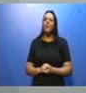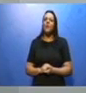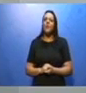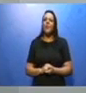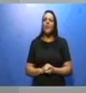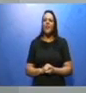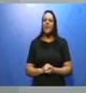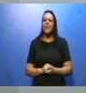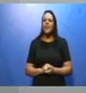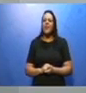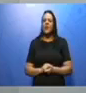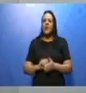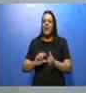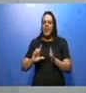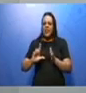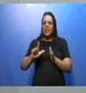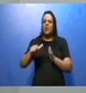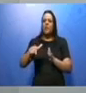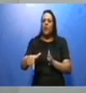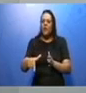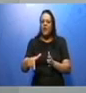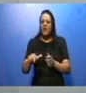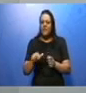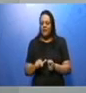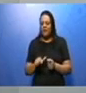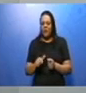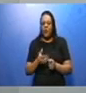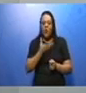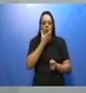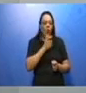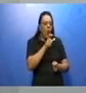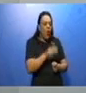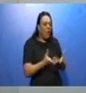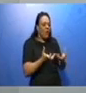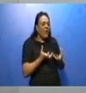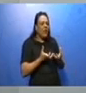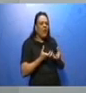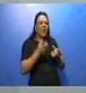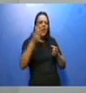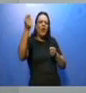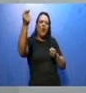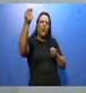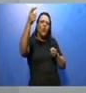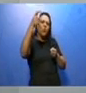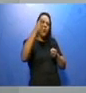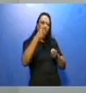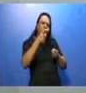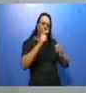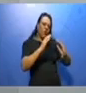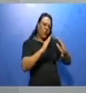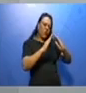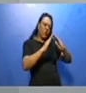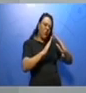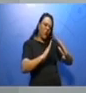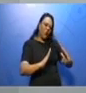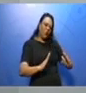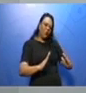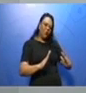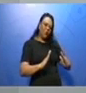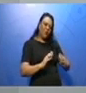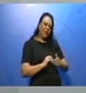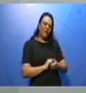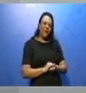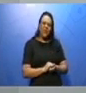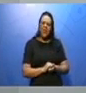de mais alguns minutos, perderia o momento de observar o crepúsculo, que é o pôr do sol, frente às pirâmides. Enquanto pensava nisso, porém, me dei conta